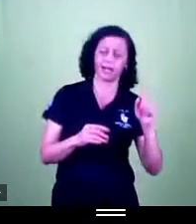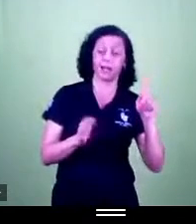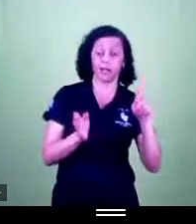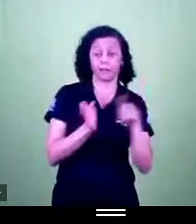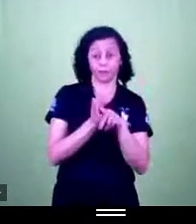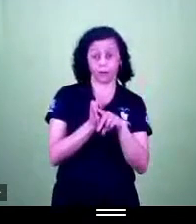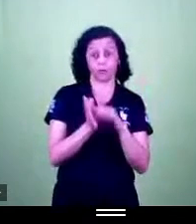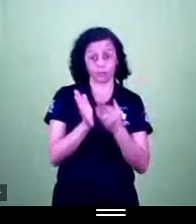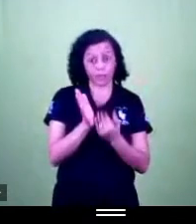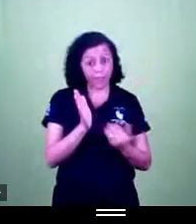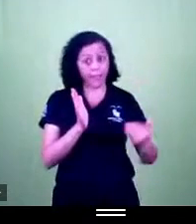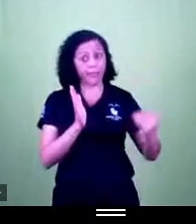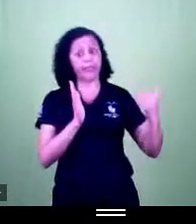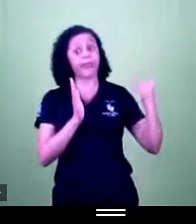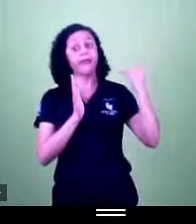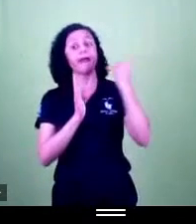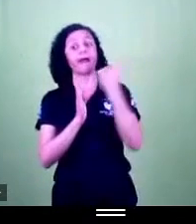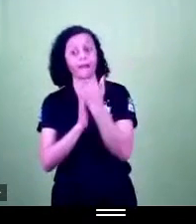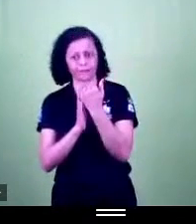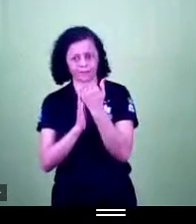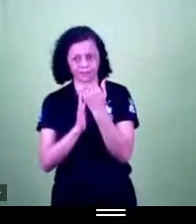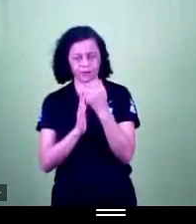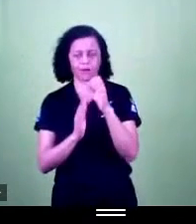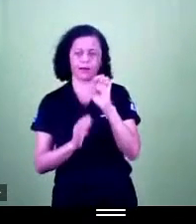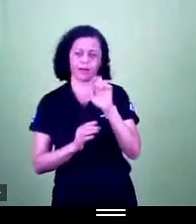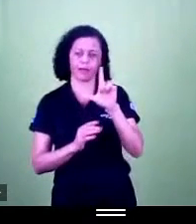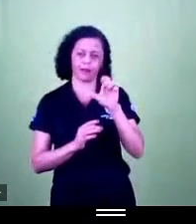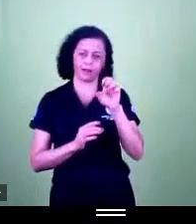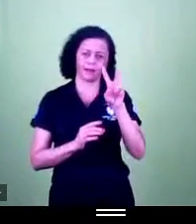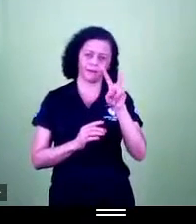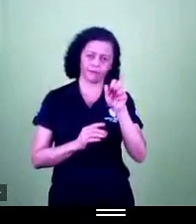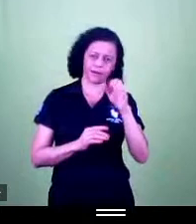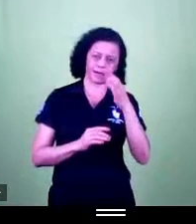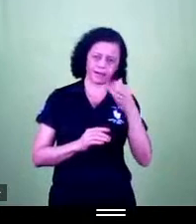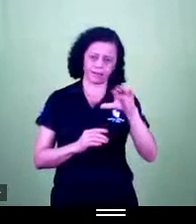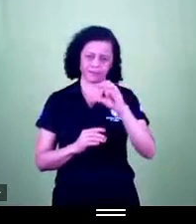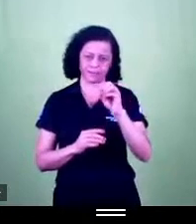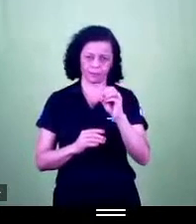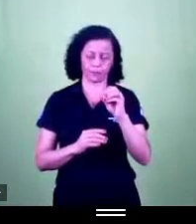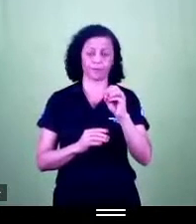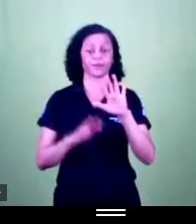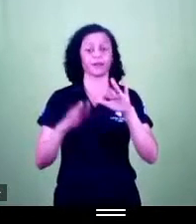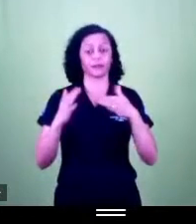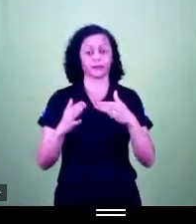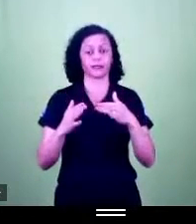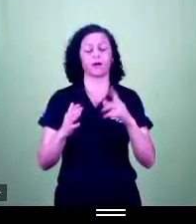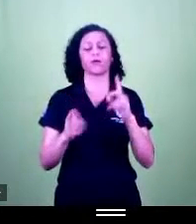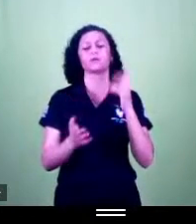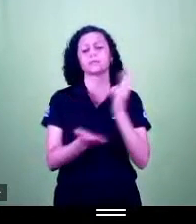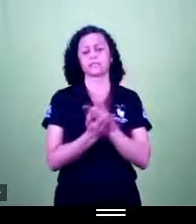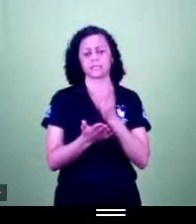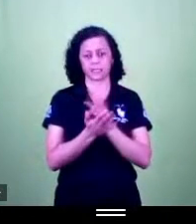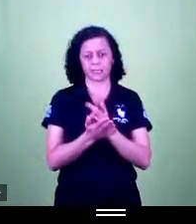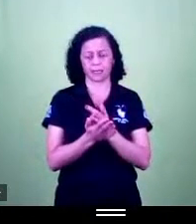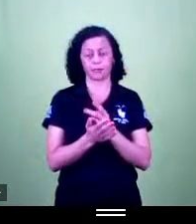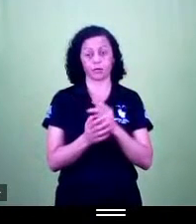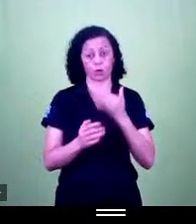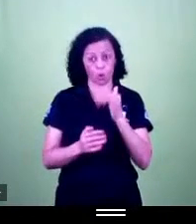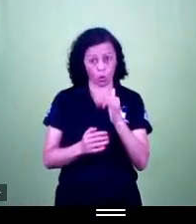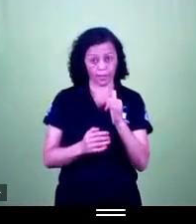corrente para a minha direita aqui, significa que a corrente sempre vai do mais para o